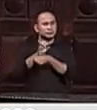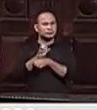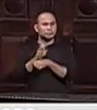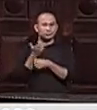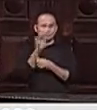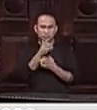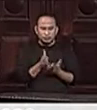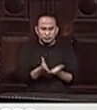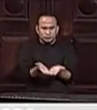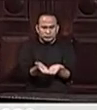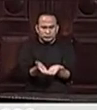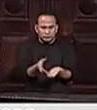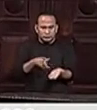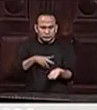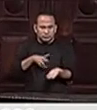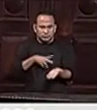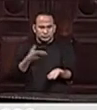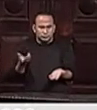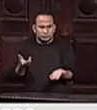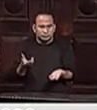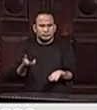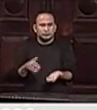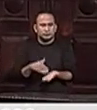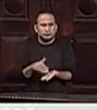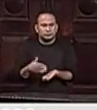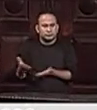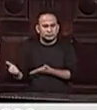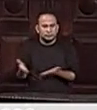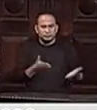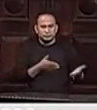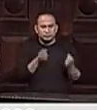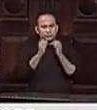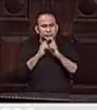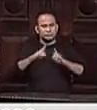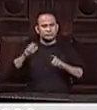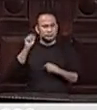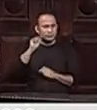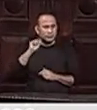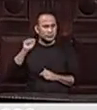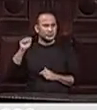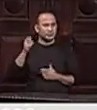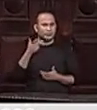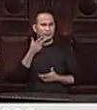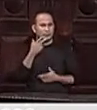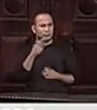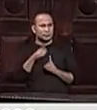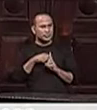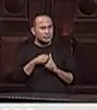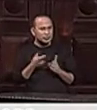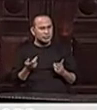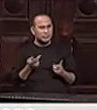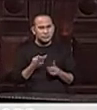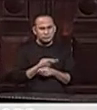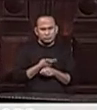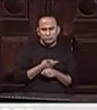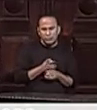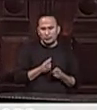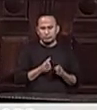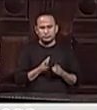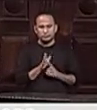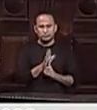O próprio secretário-chefe da Casa Civil, quando veio a essa casa em abril, buscar e mostrar caminhos para a saída da